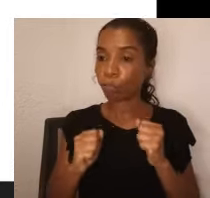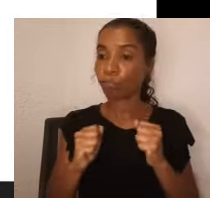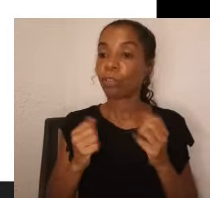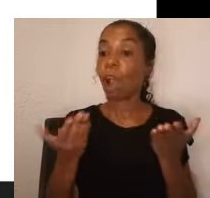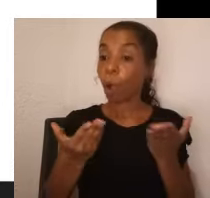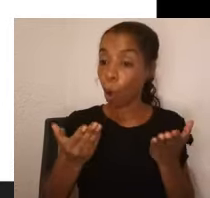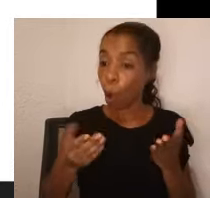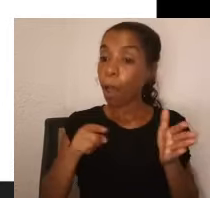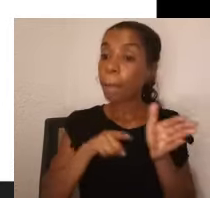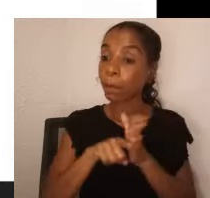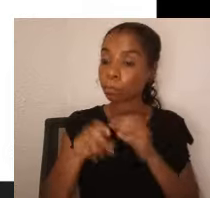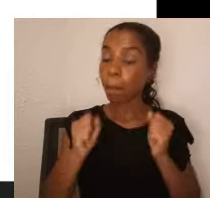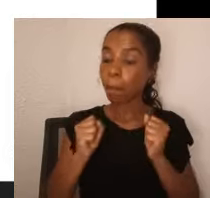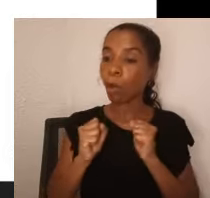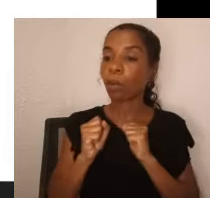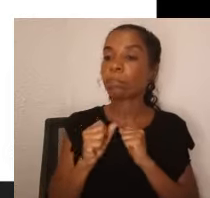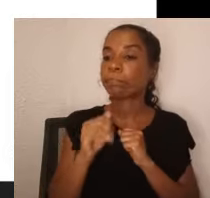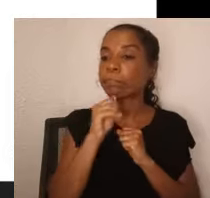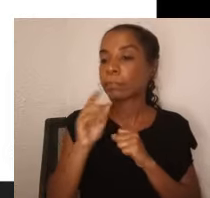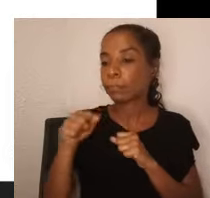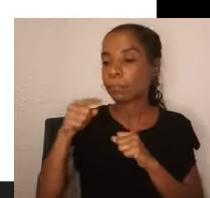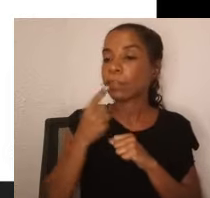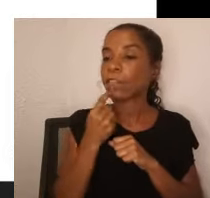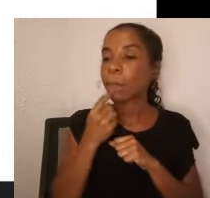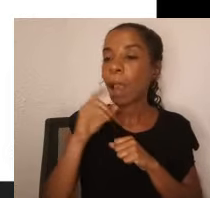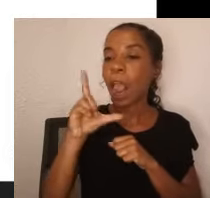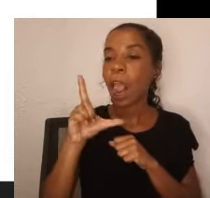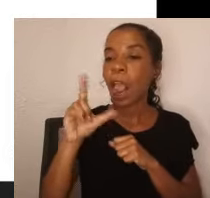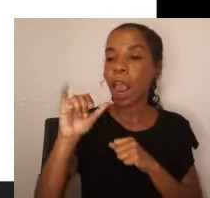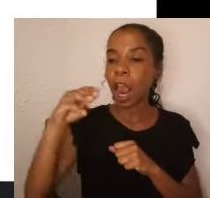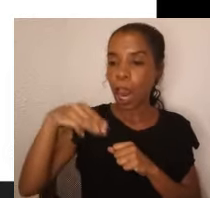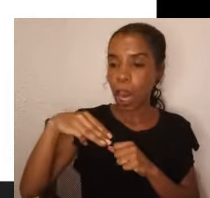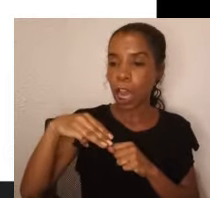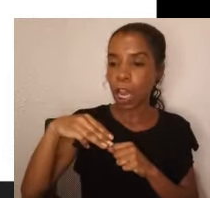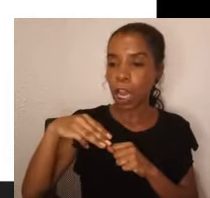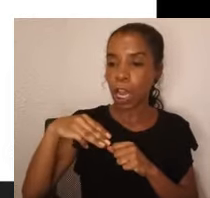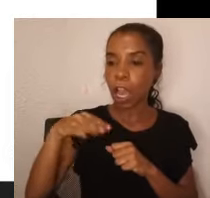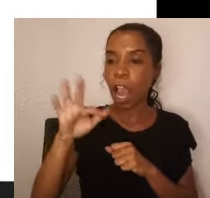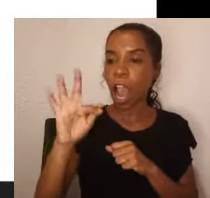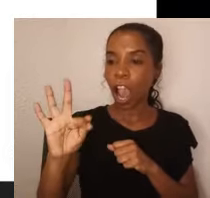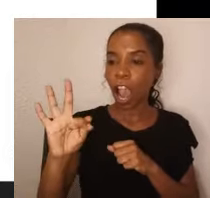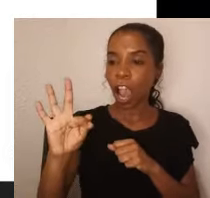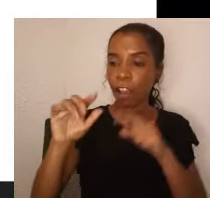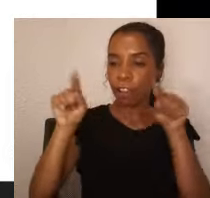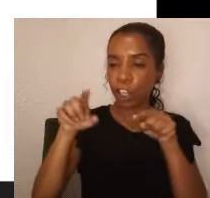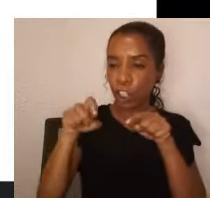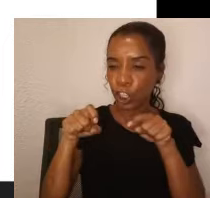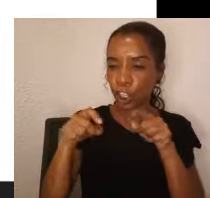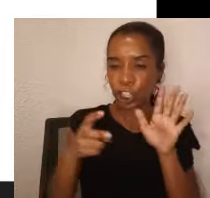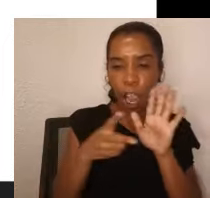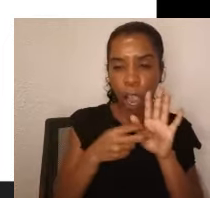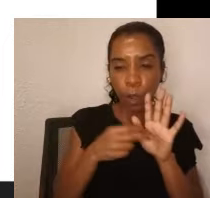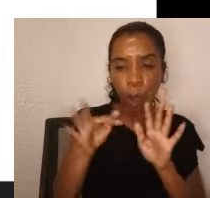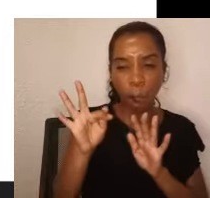dessa função aqui, quando x tende a 0, é igual a f de 0?